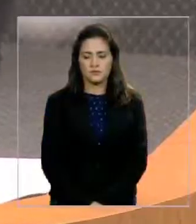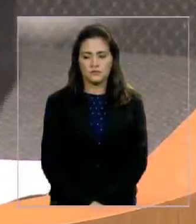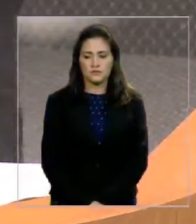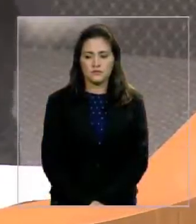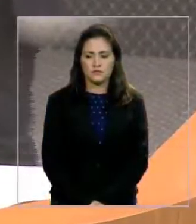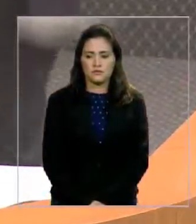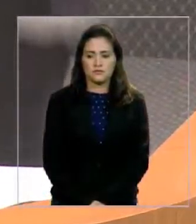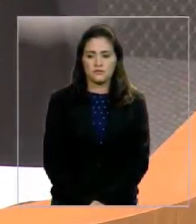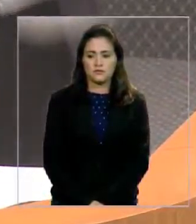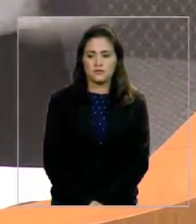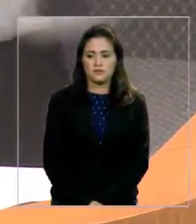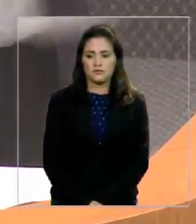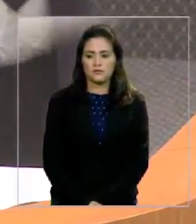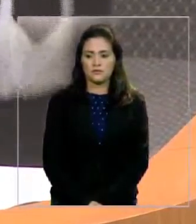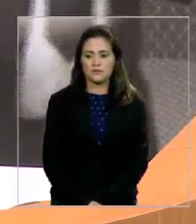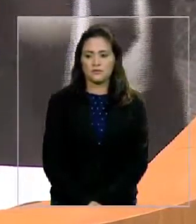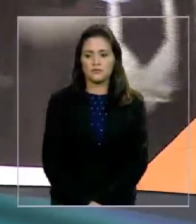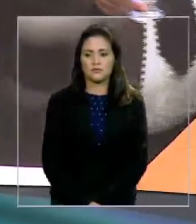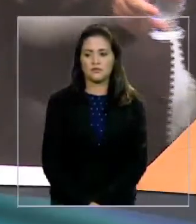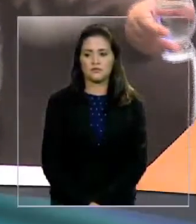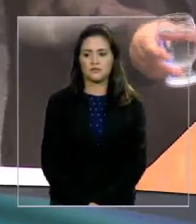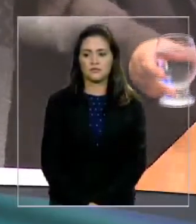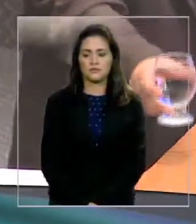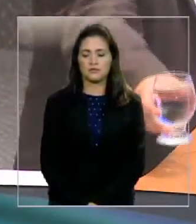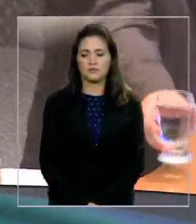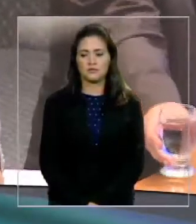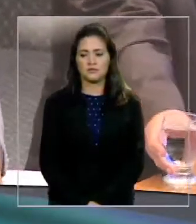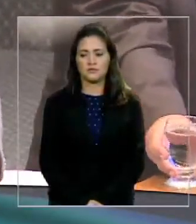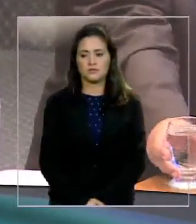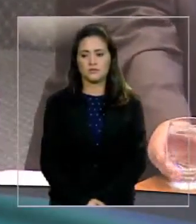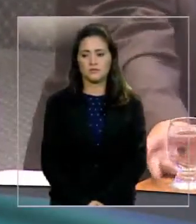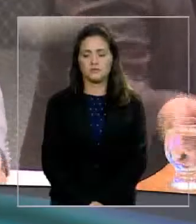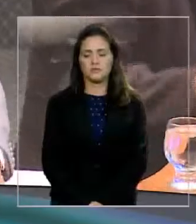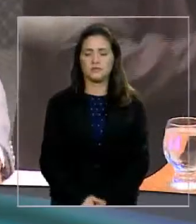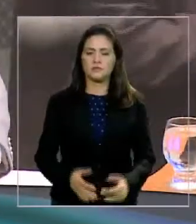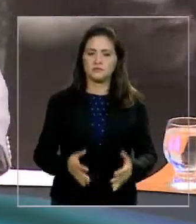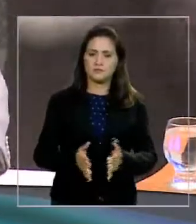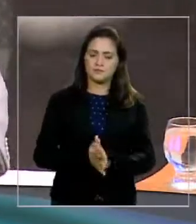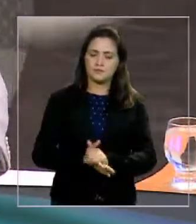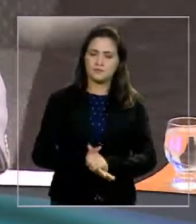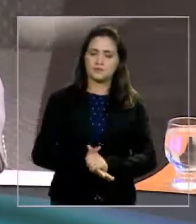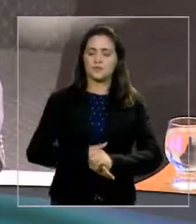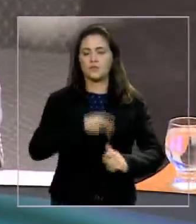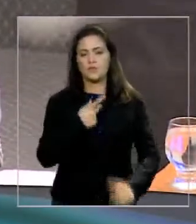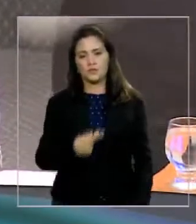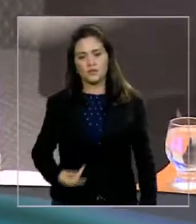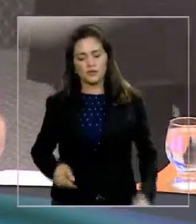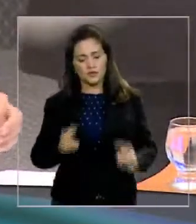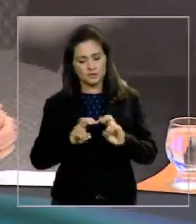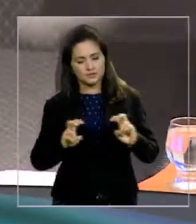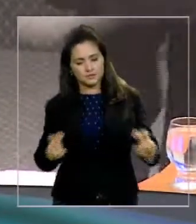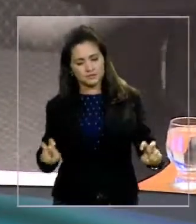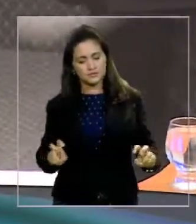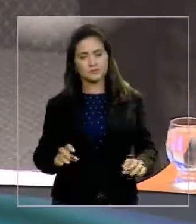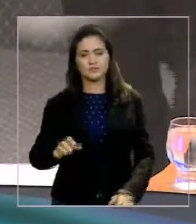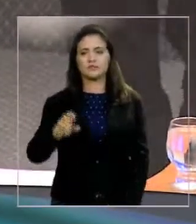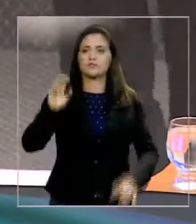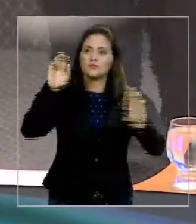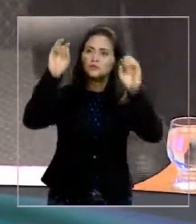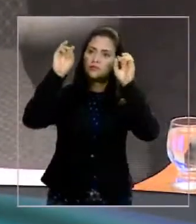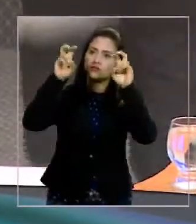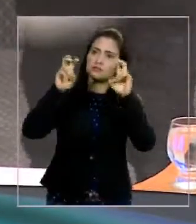Senhor presidente, demais membros da mesa, senhoras e senhores deputados, galeria, imprensa que acompanha os nossos trabalhos na